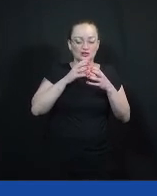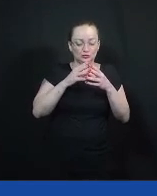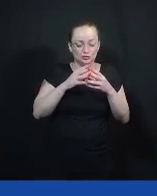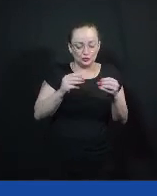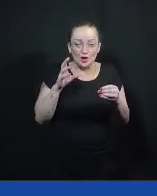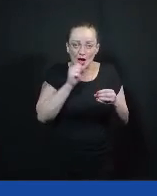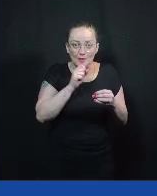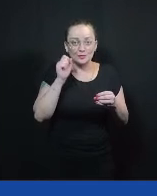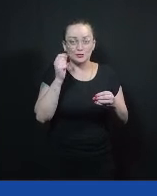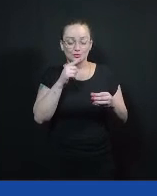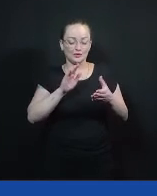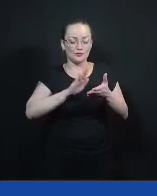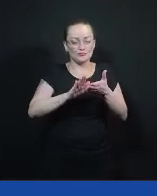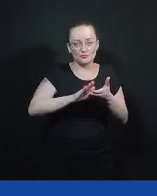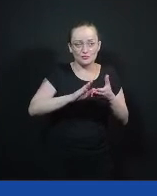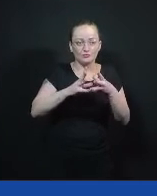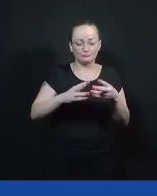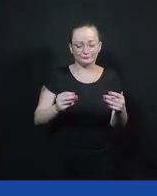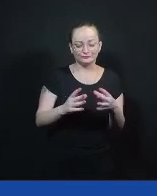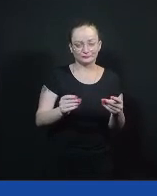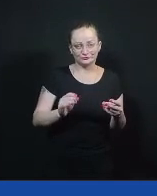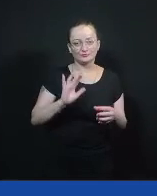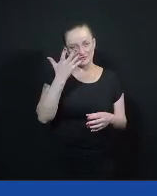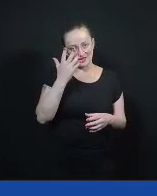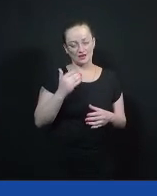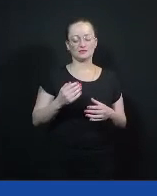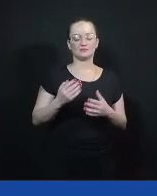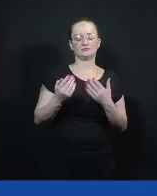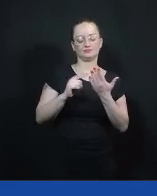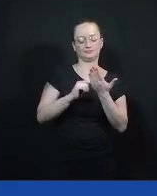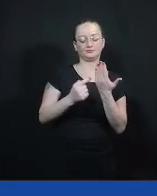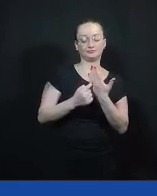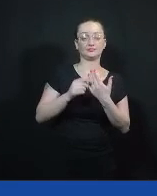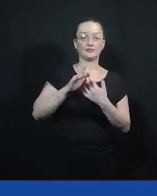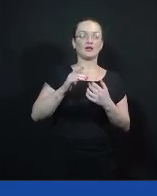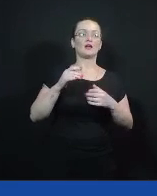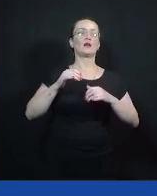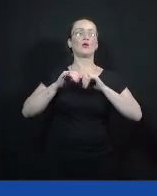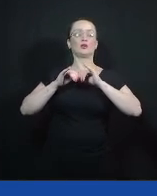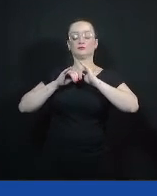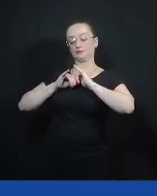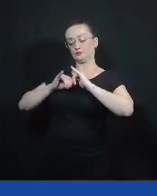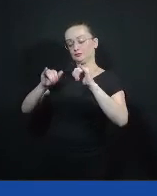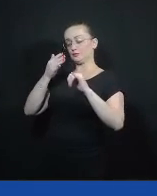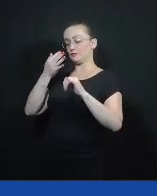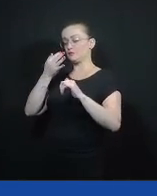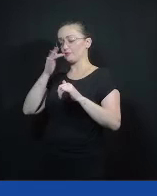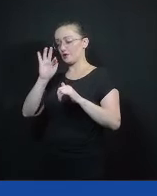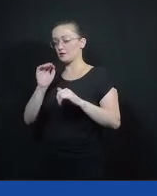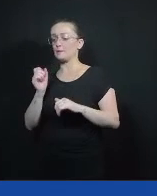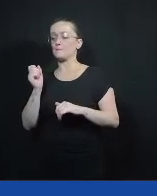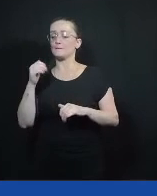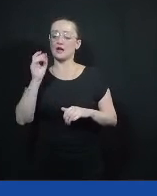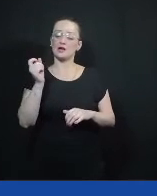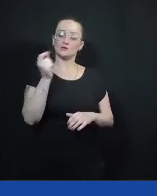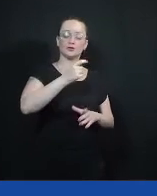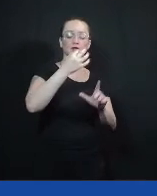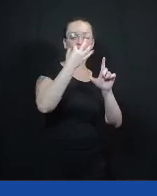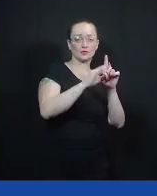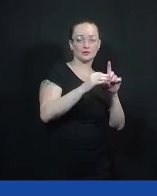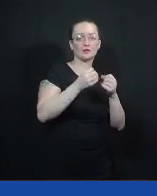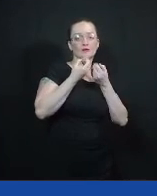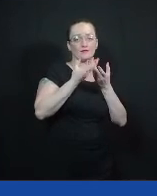seja, as informações mal intencionadas se disseminam de uma forma mais rápida do que a correção